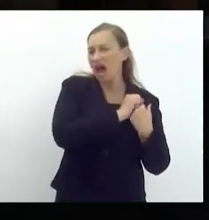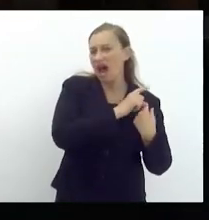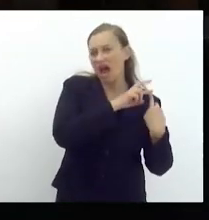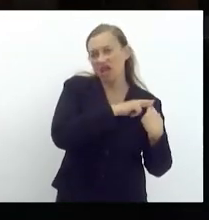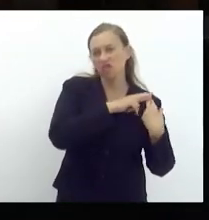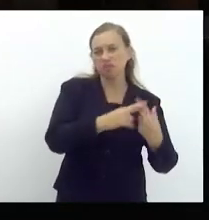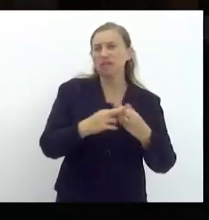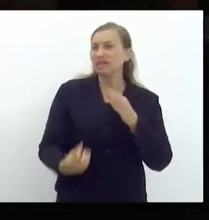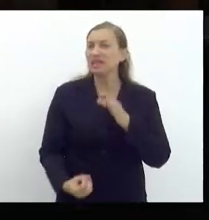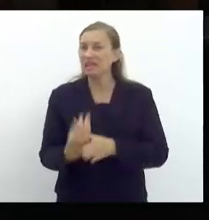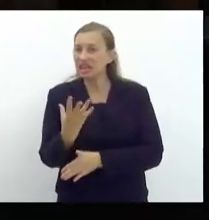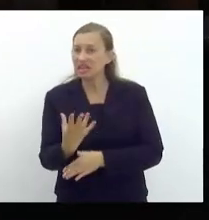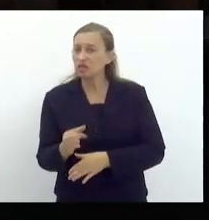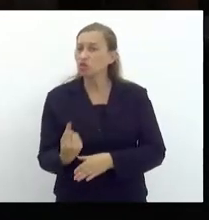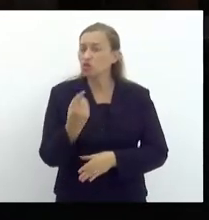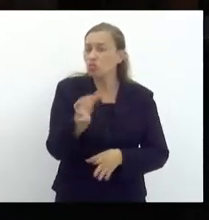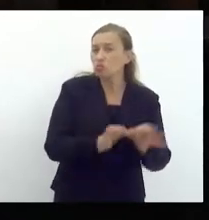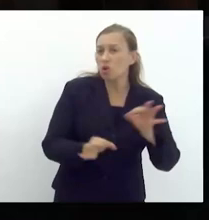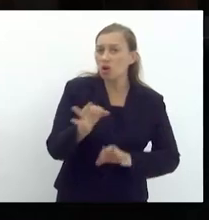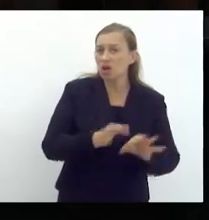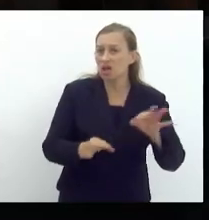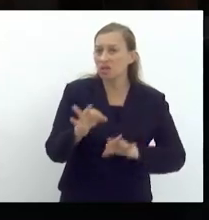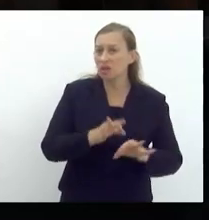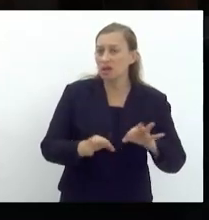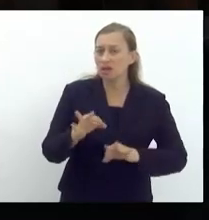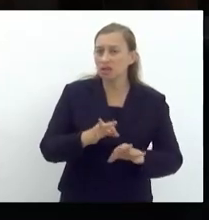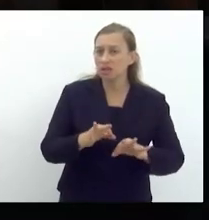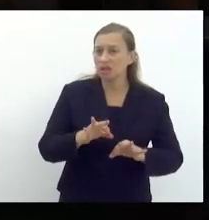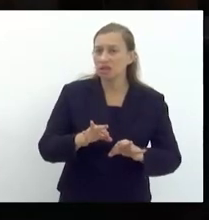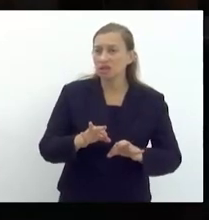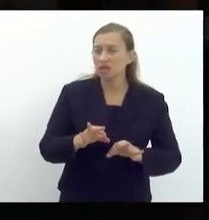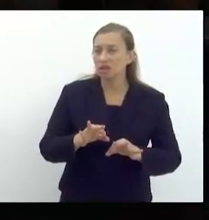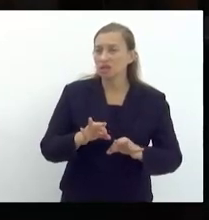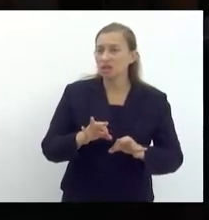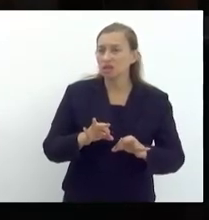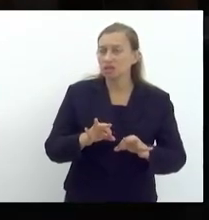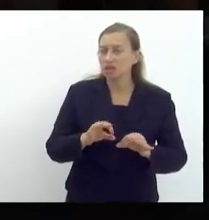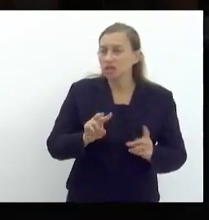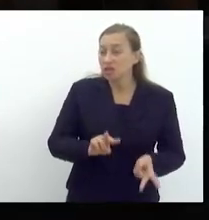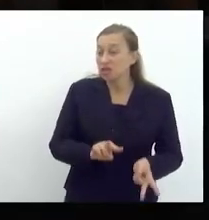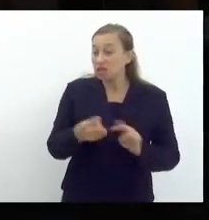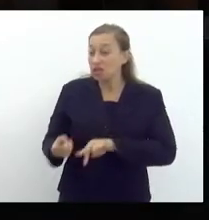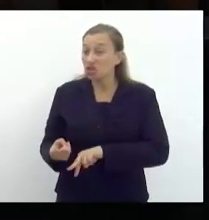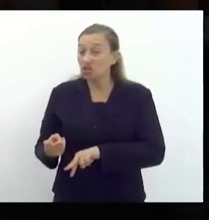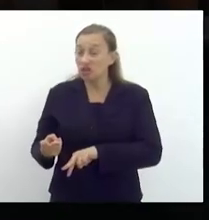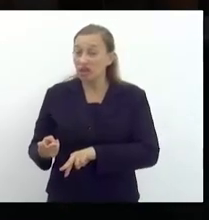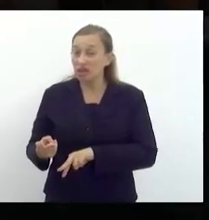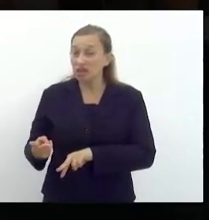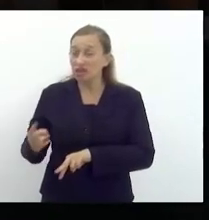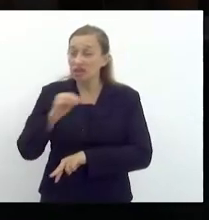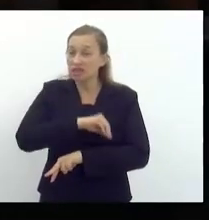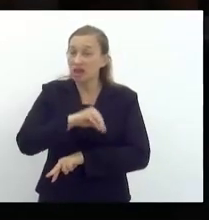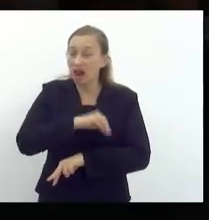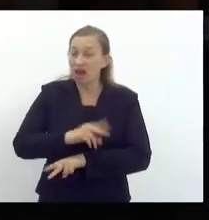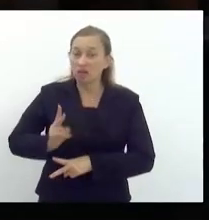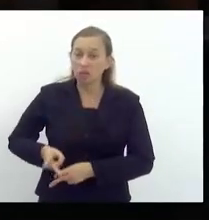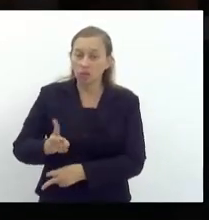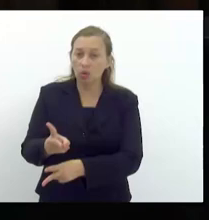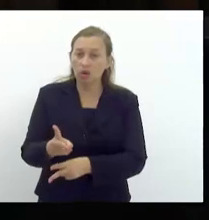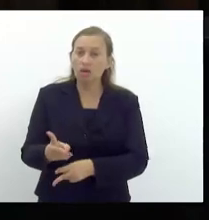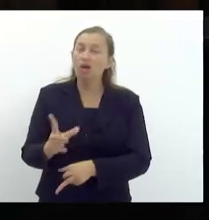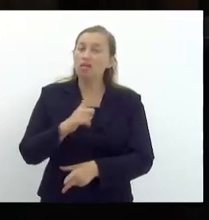de criação de um programa de transferência de renda permanente Inclusive